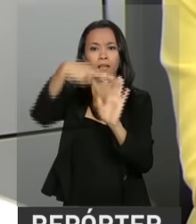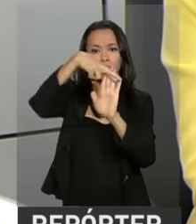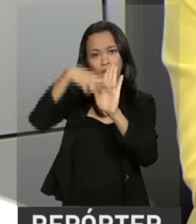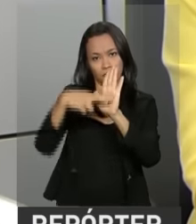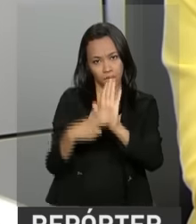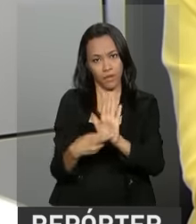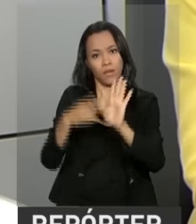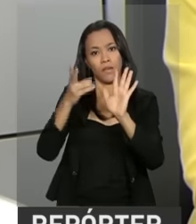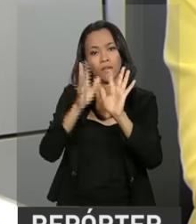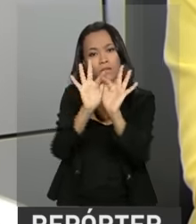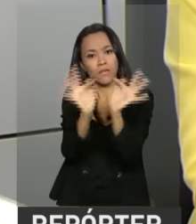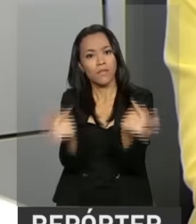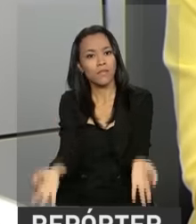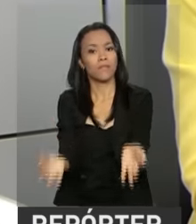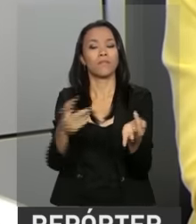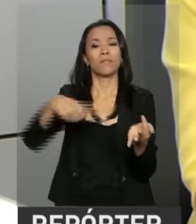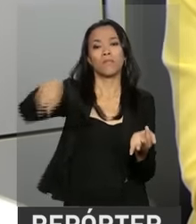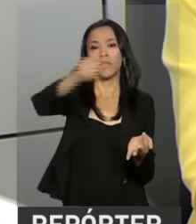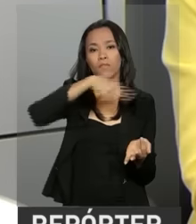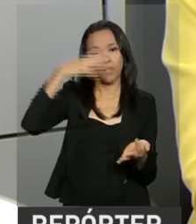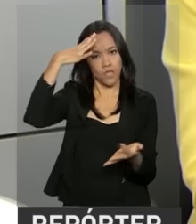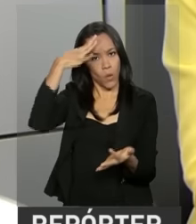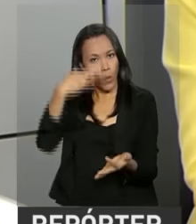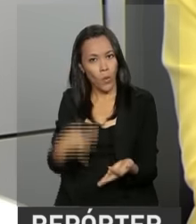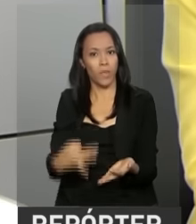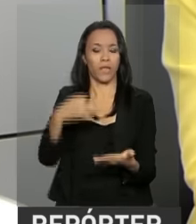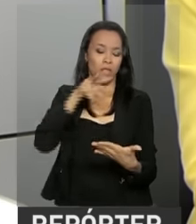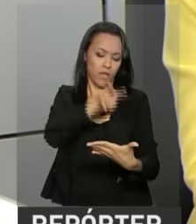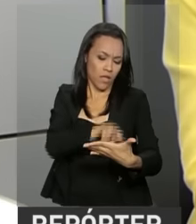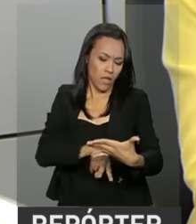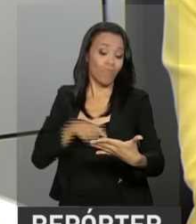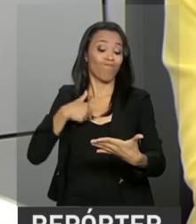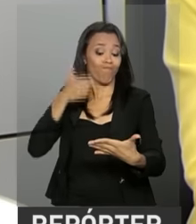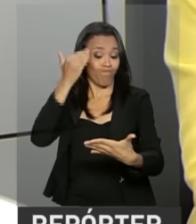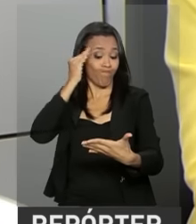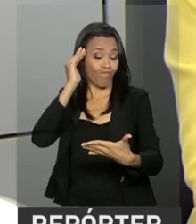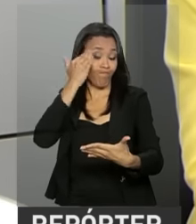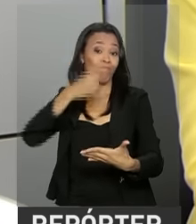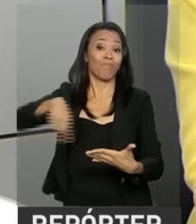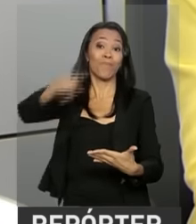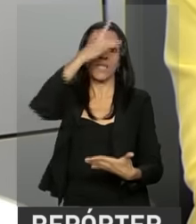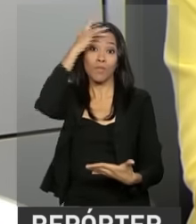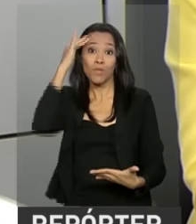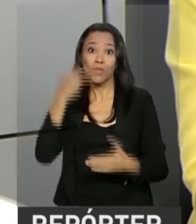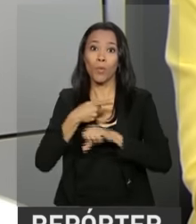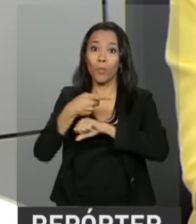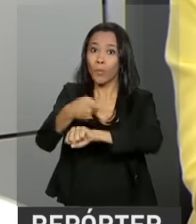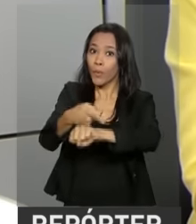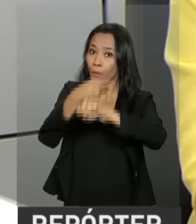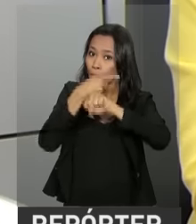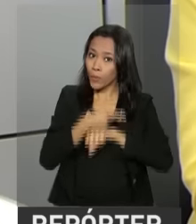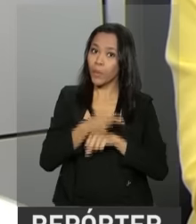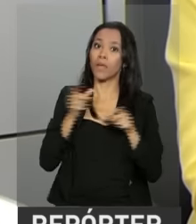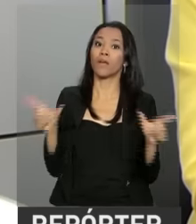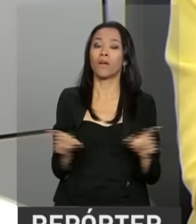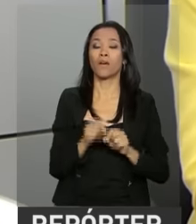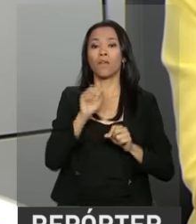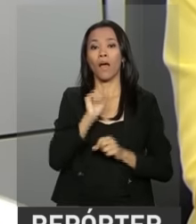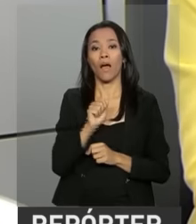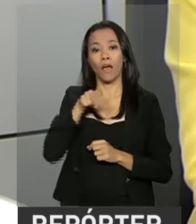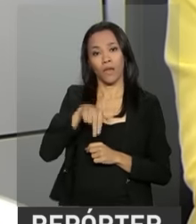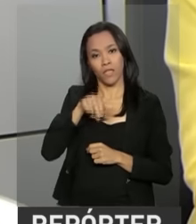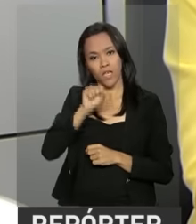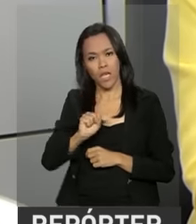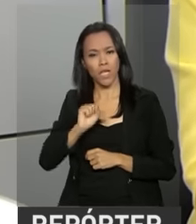para uma linguagem que todos compreendem a gente percebe que os consumidores estão cada vez mais procurando a agência para